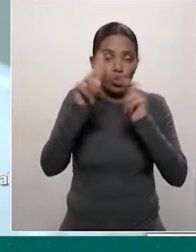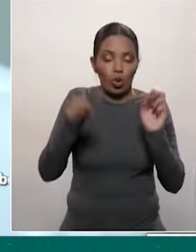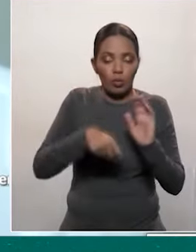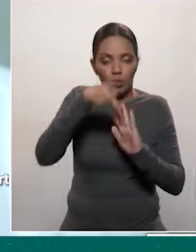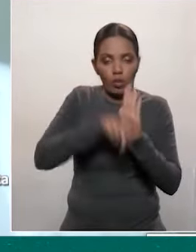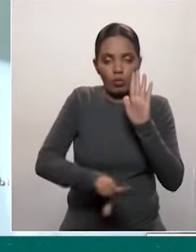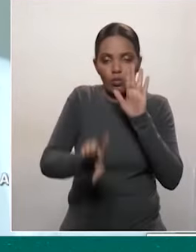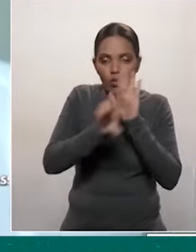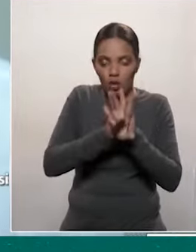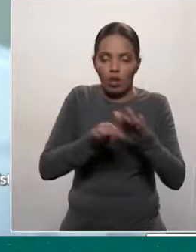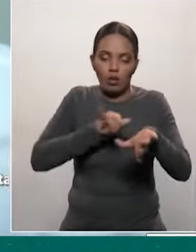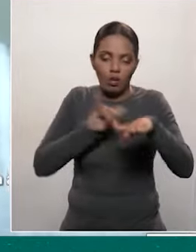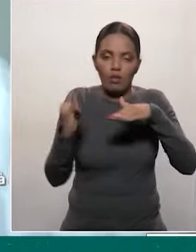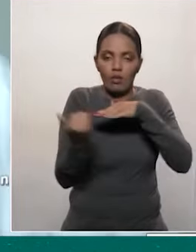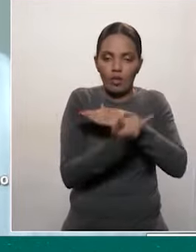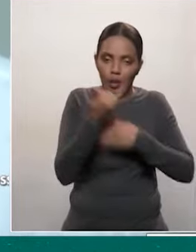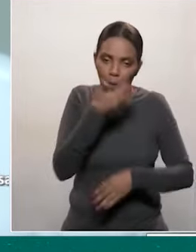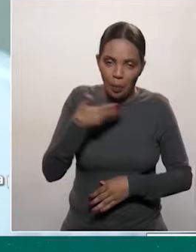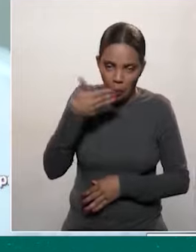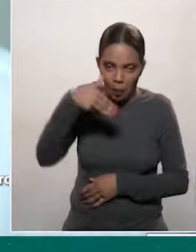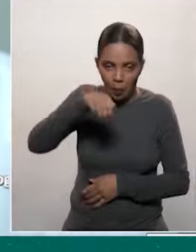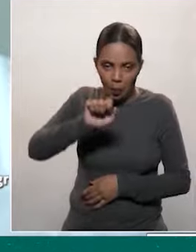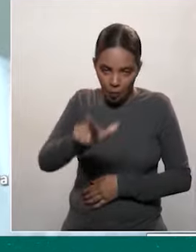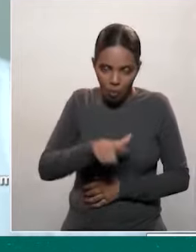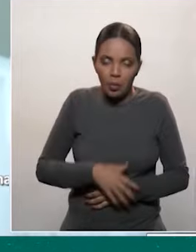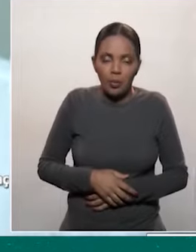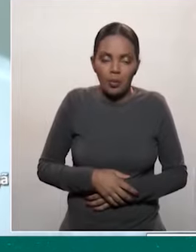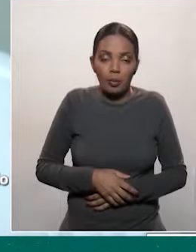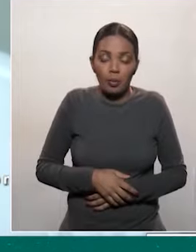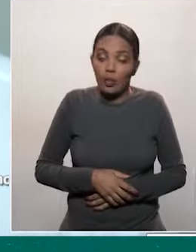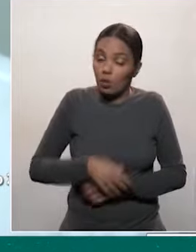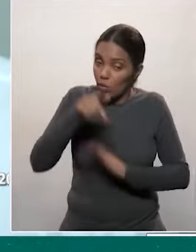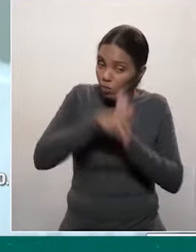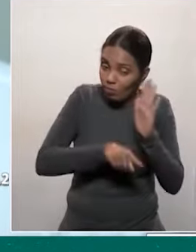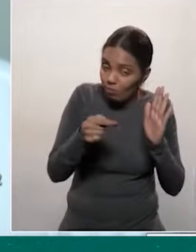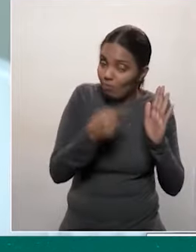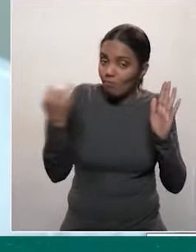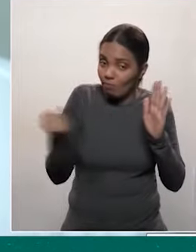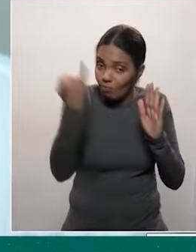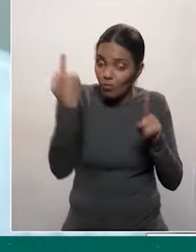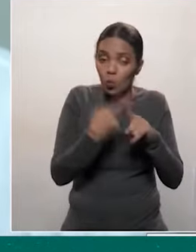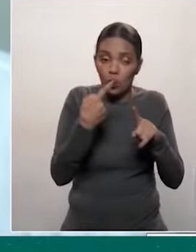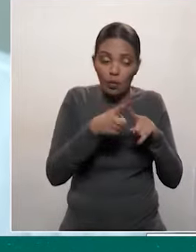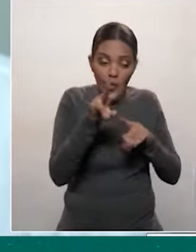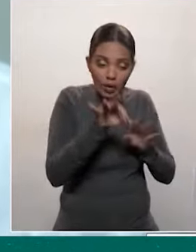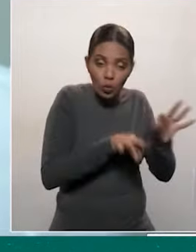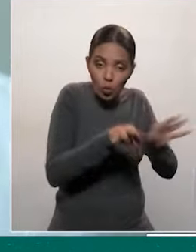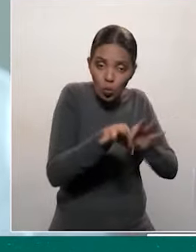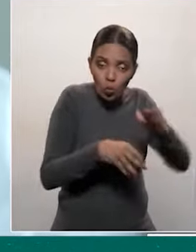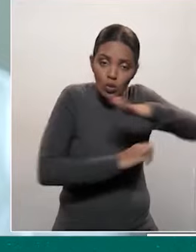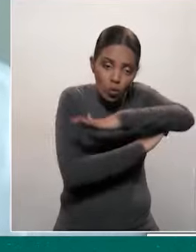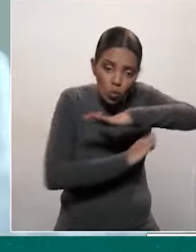sobre a Ilha do Mel. É um projeto importante, um projeto que mexe com o zoneamento da ilha, mexe com